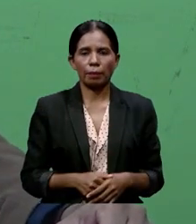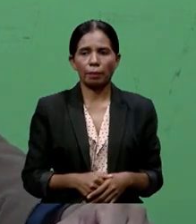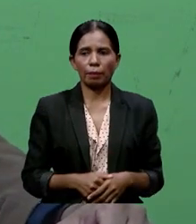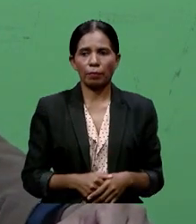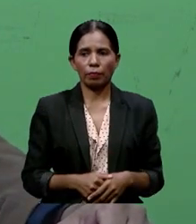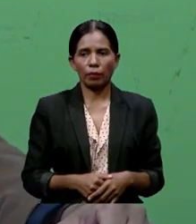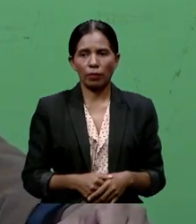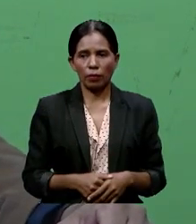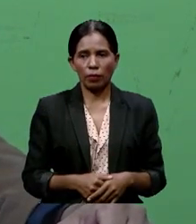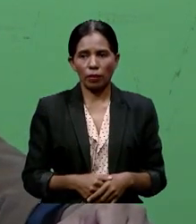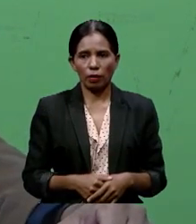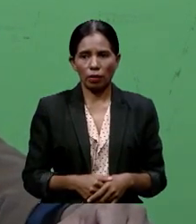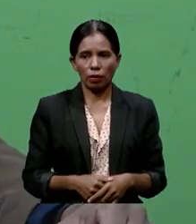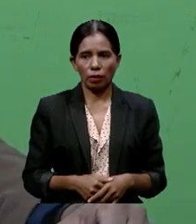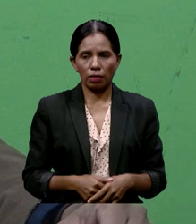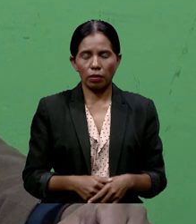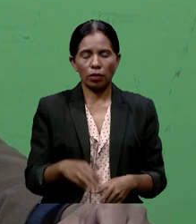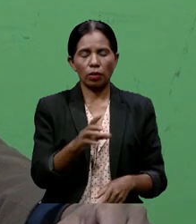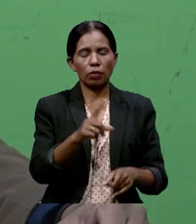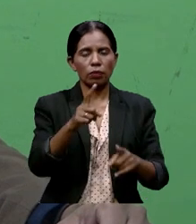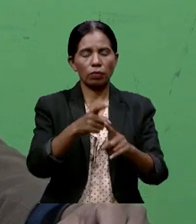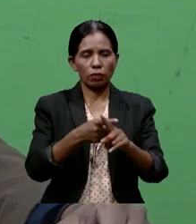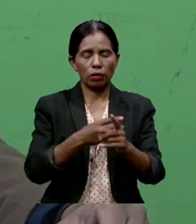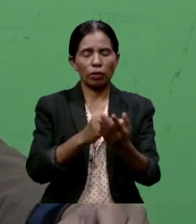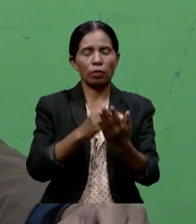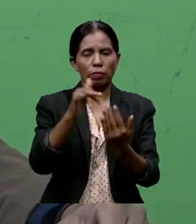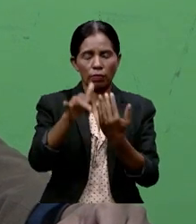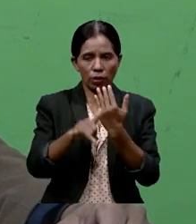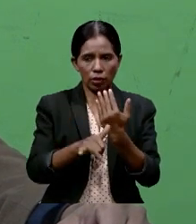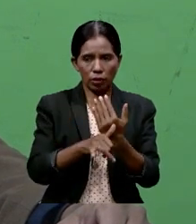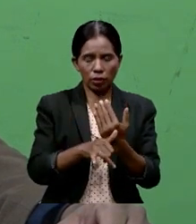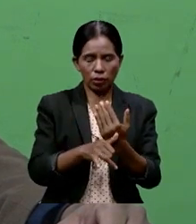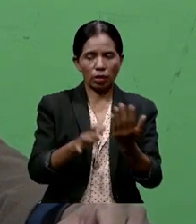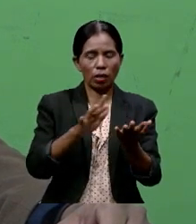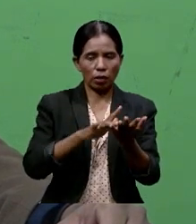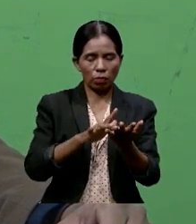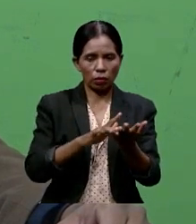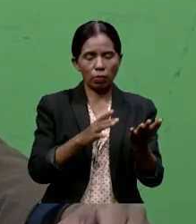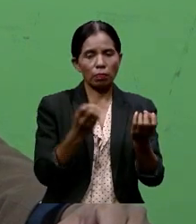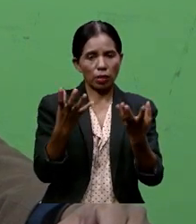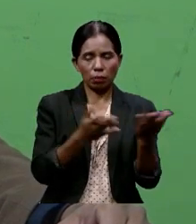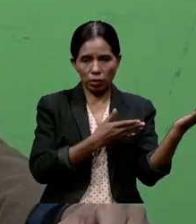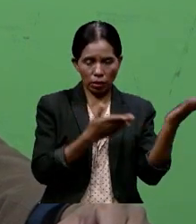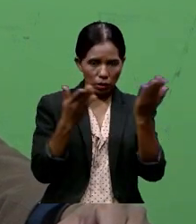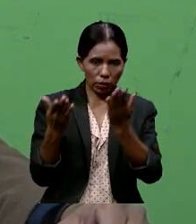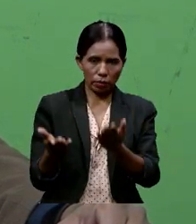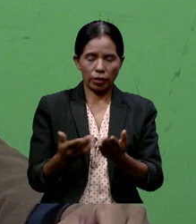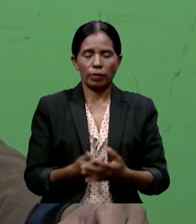no fim do mês o início de maio se stok lu kira mak se tama